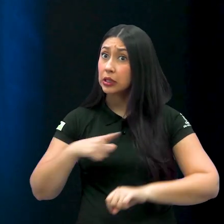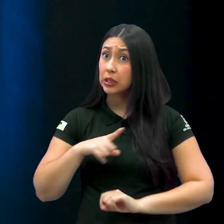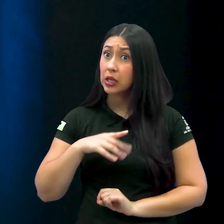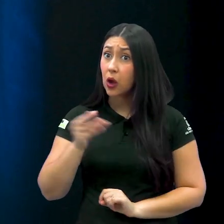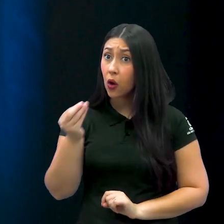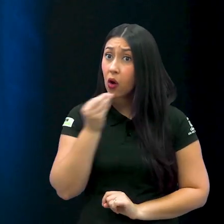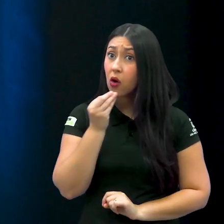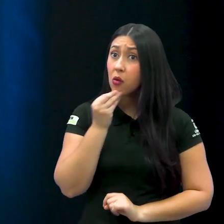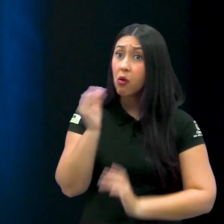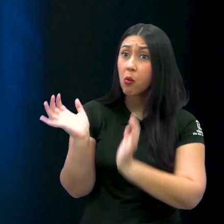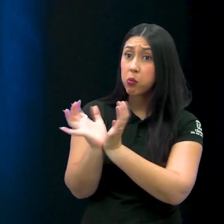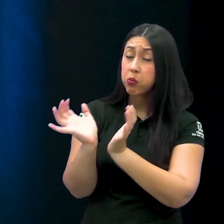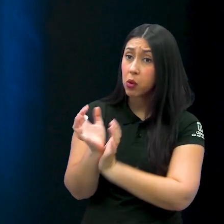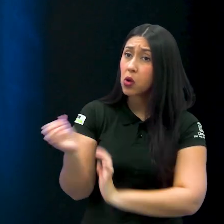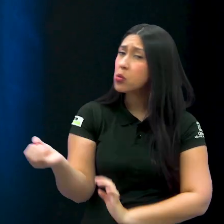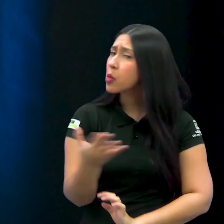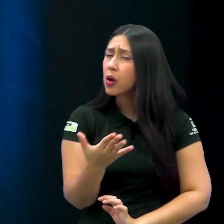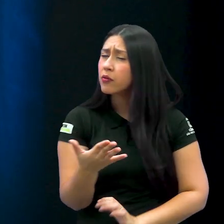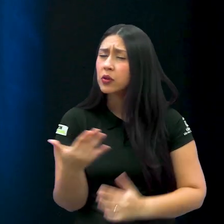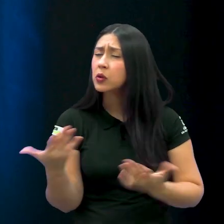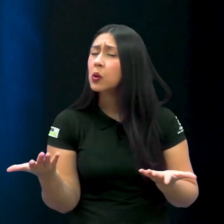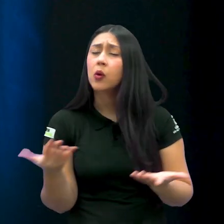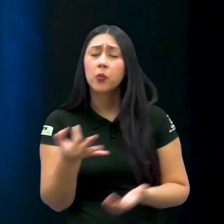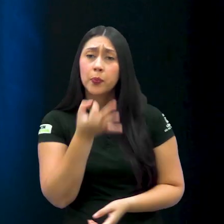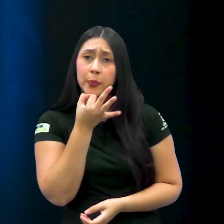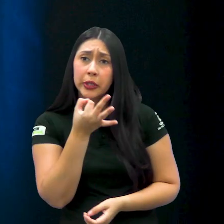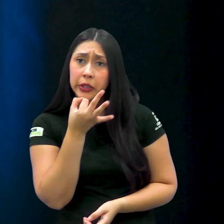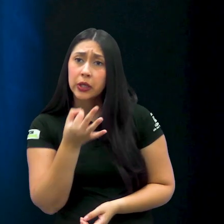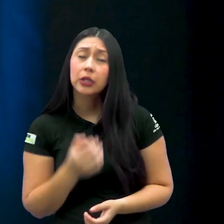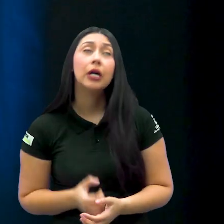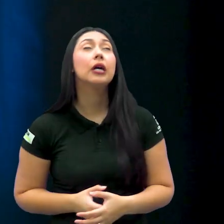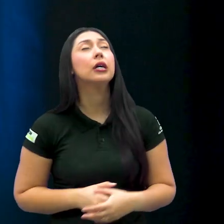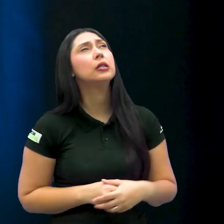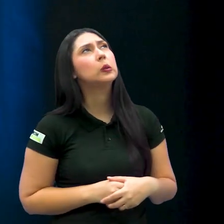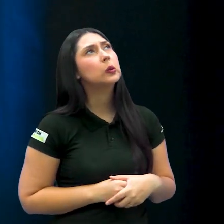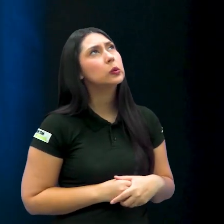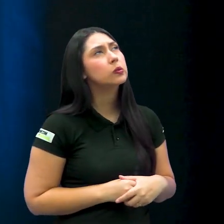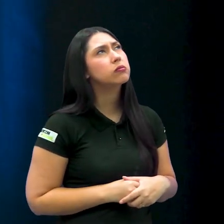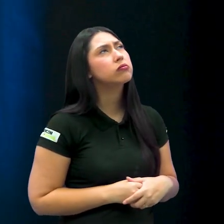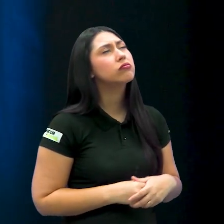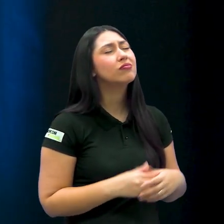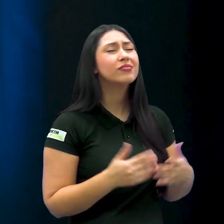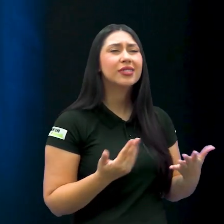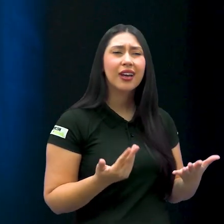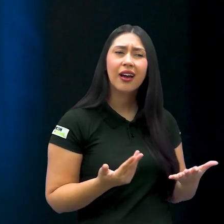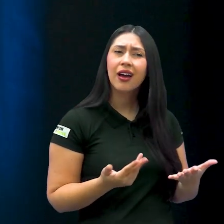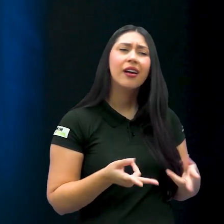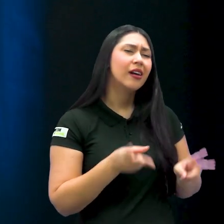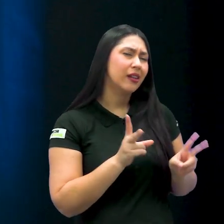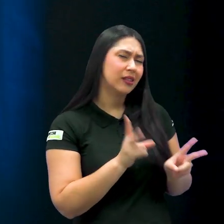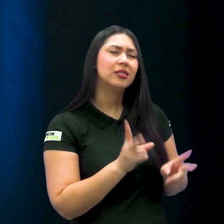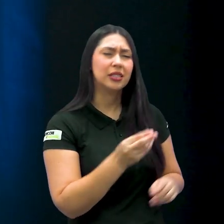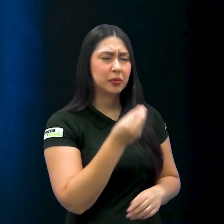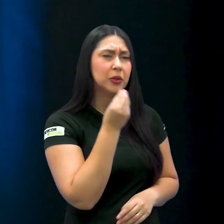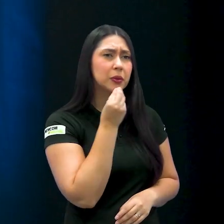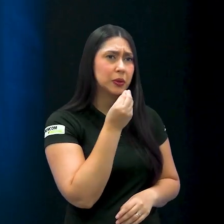novas bandas? Como que você está vendo o ritmo? Eu acho que sempre está aberto.